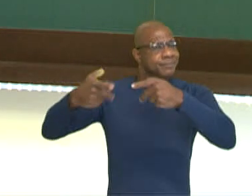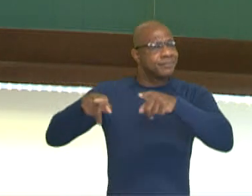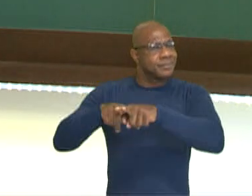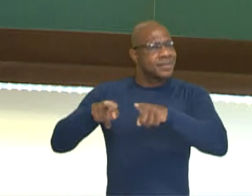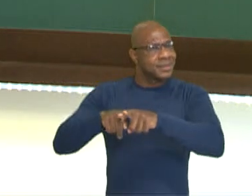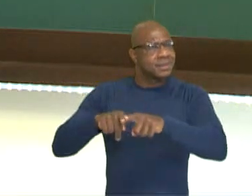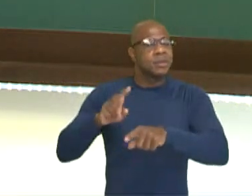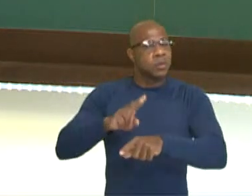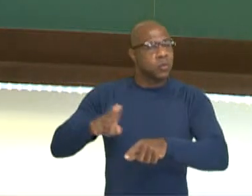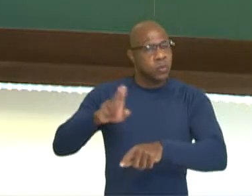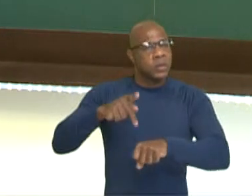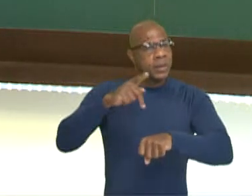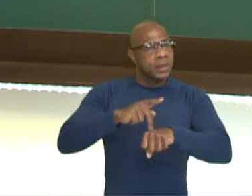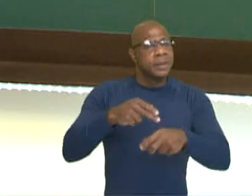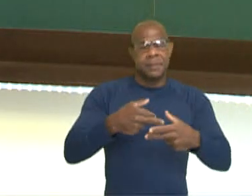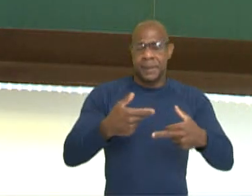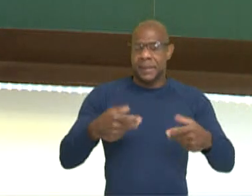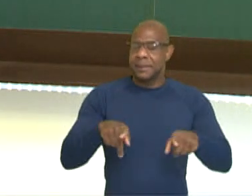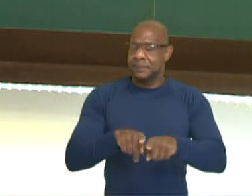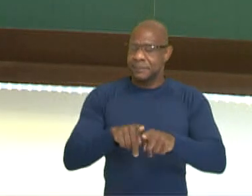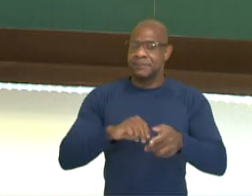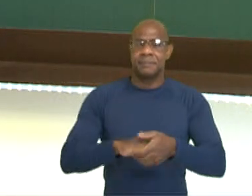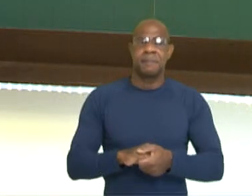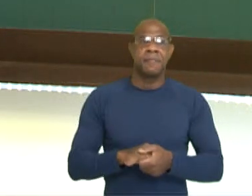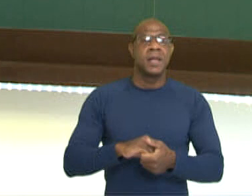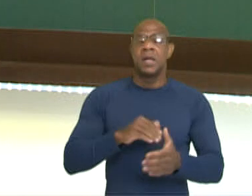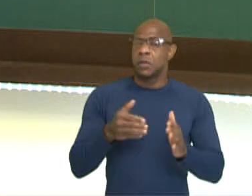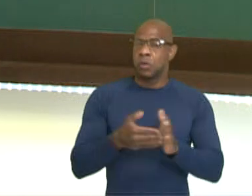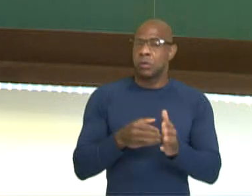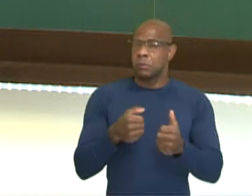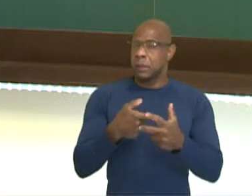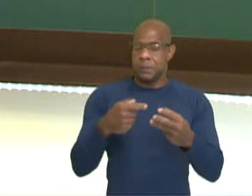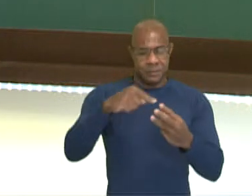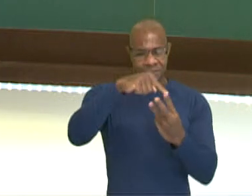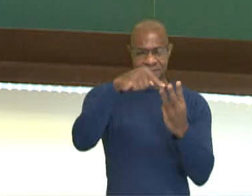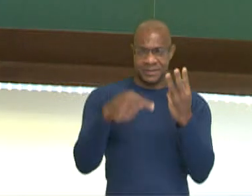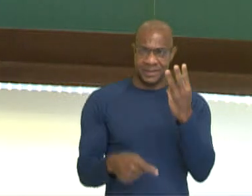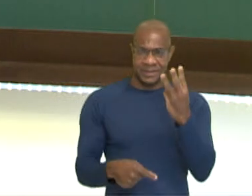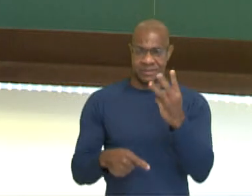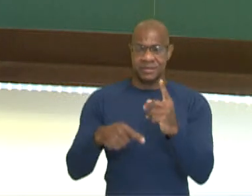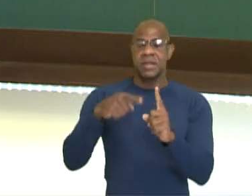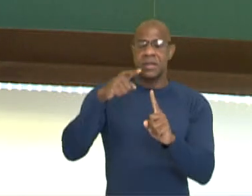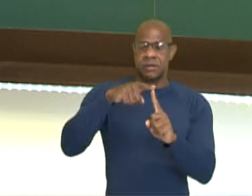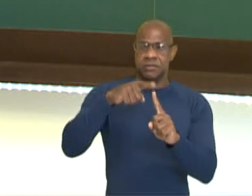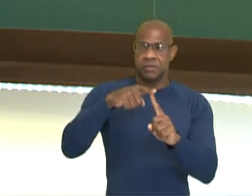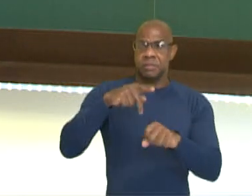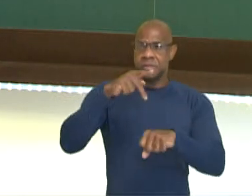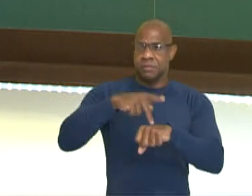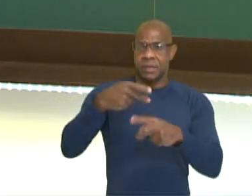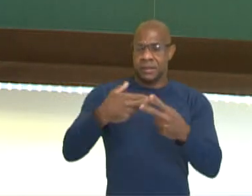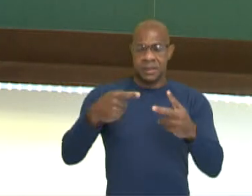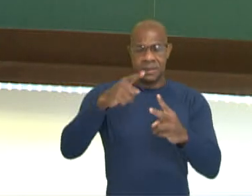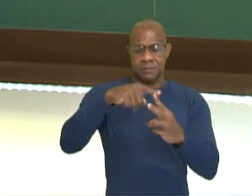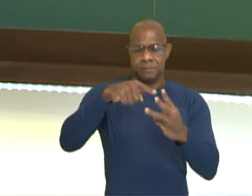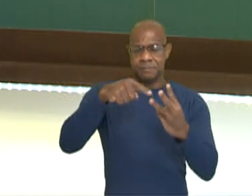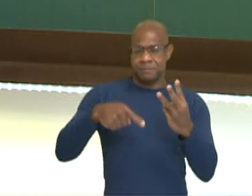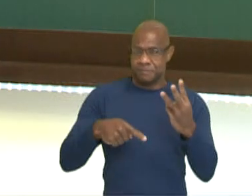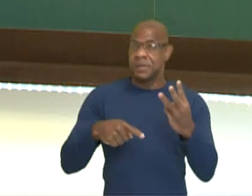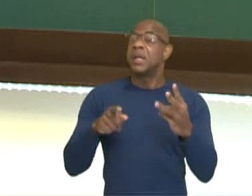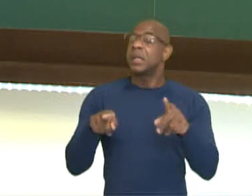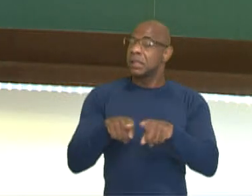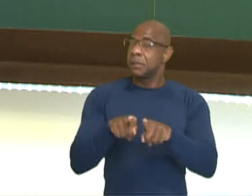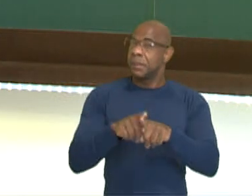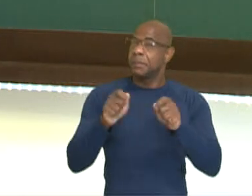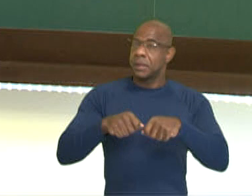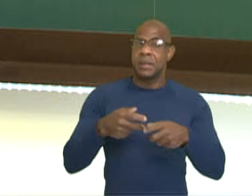indústria energética, ou seja, todos os elementos que circundam a formação e a utilização das rochas devem